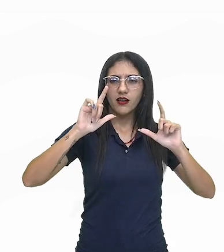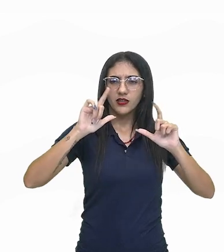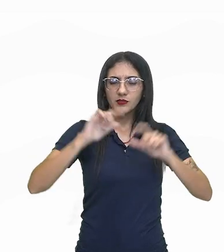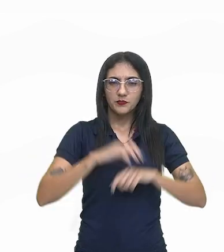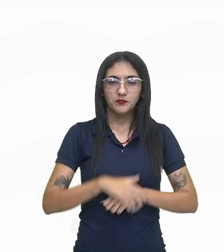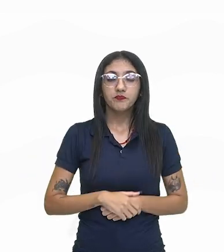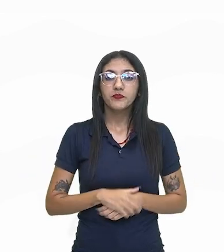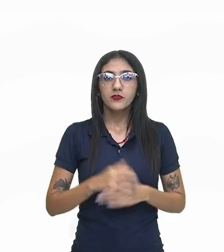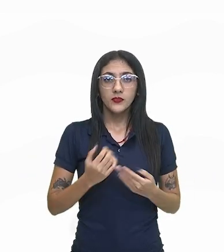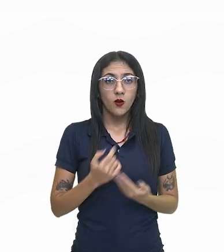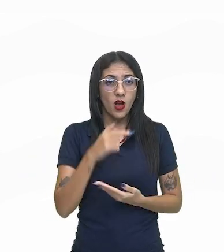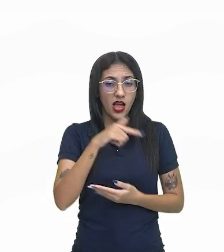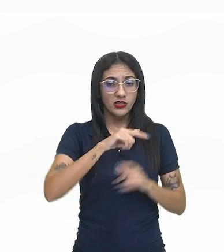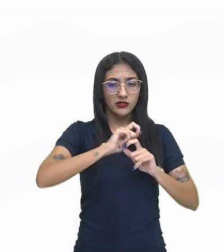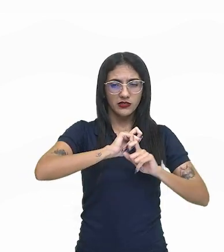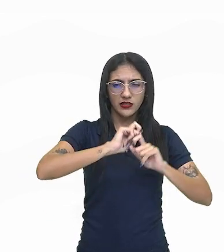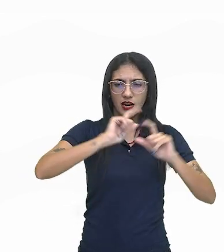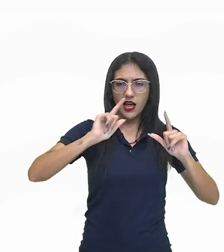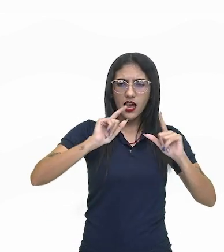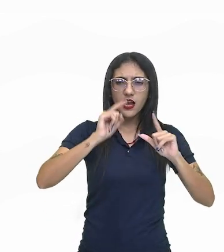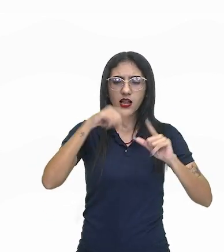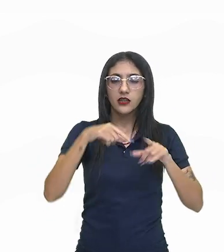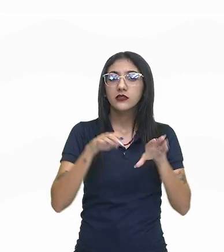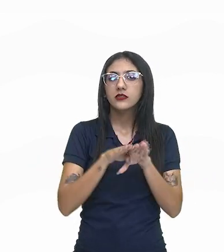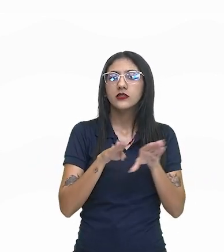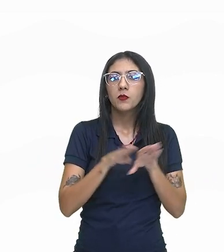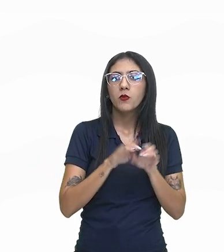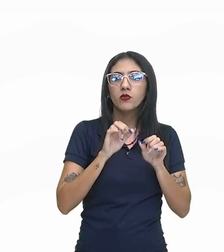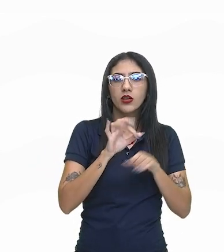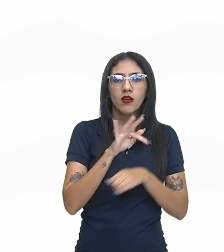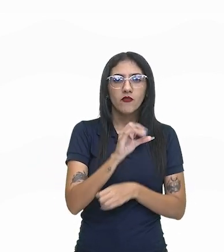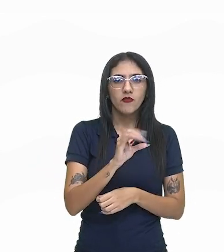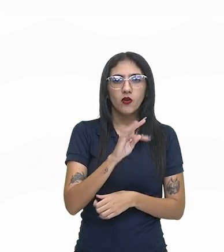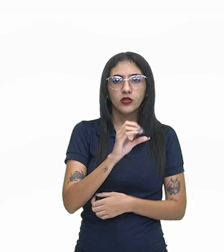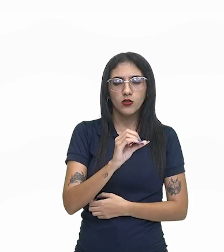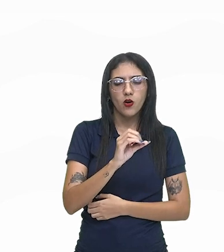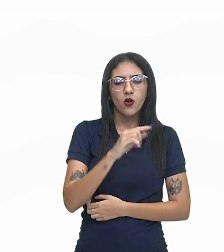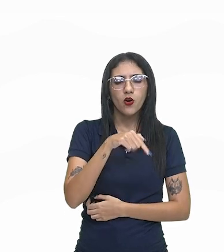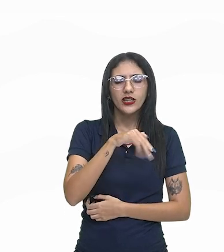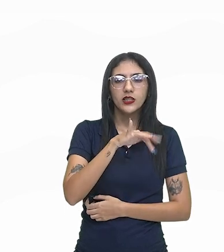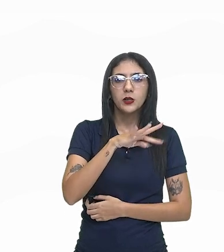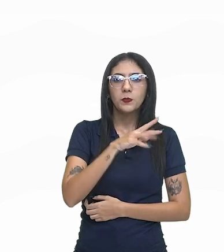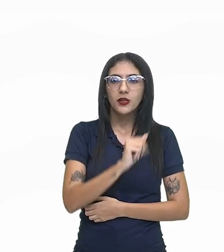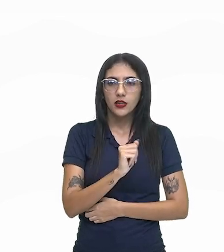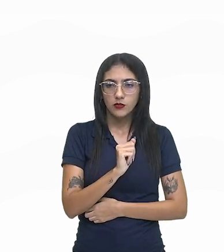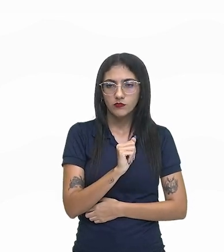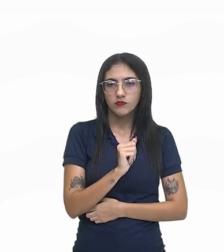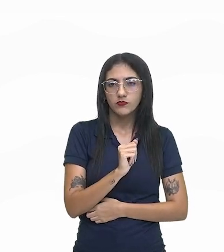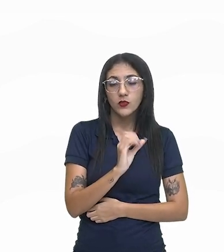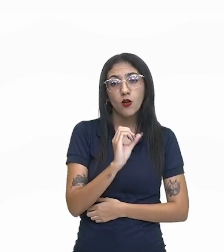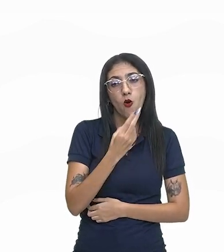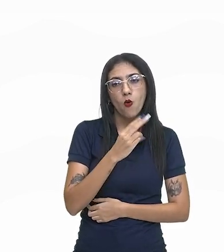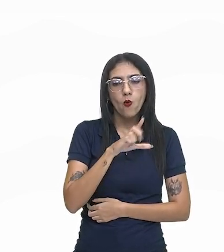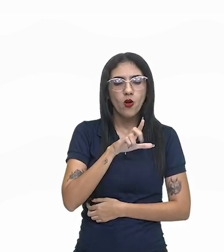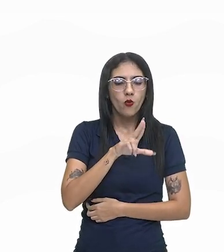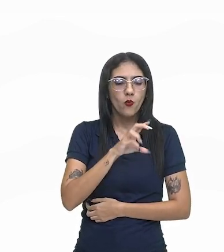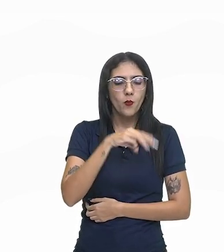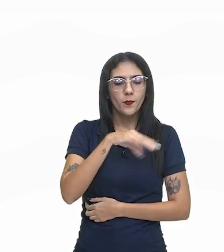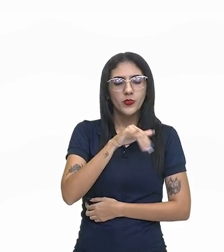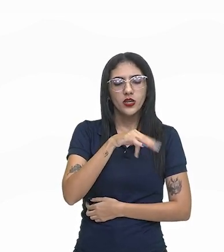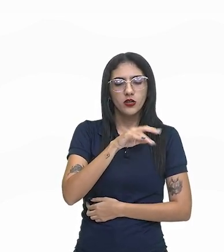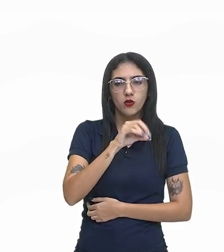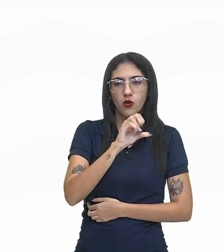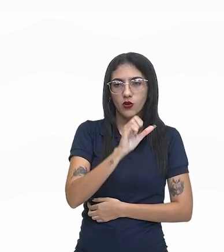A fase clara, ela é também chamada de fotoquímica ou fase luminosa. Nela